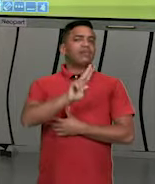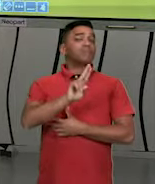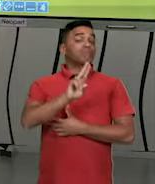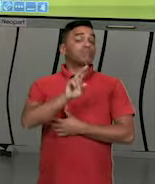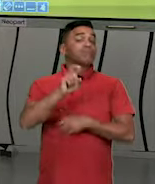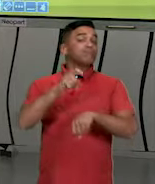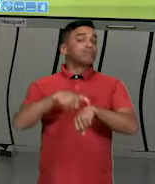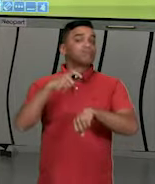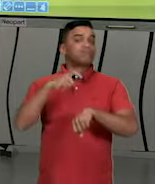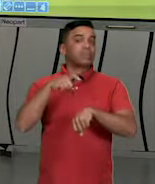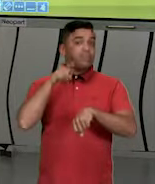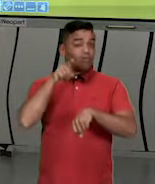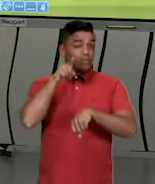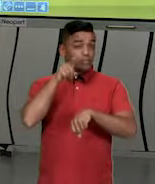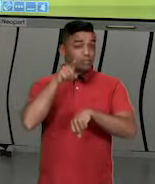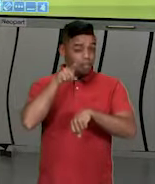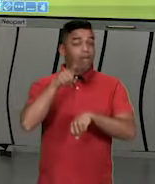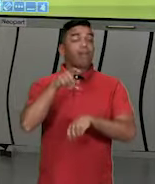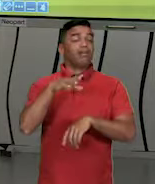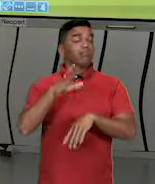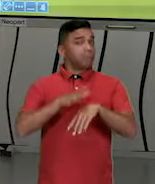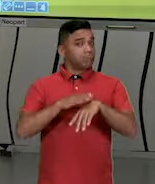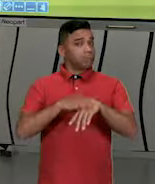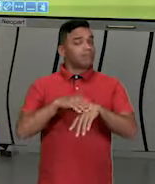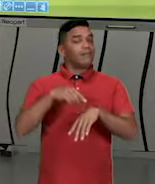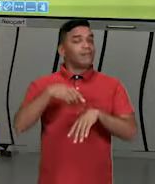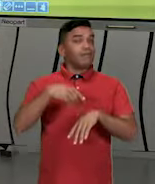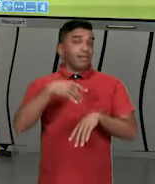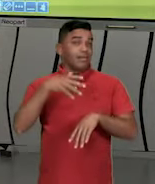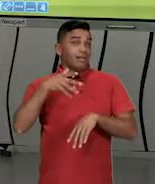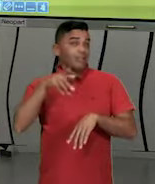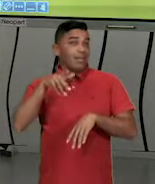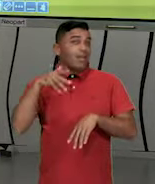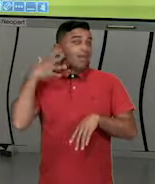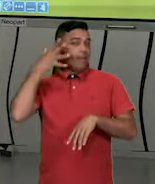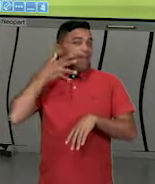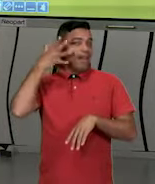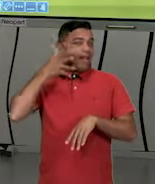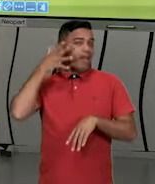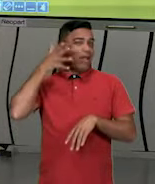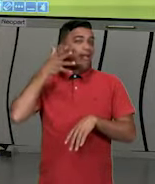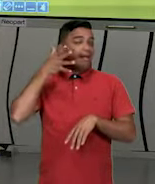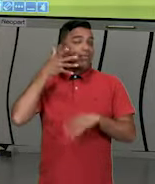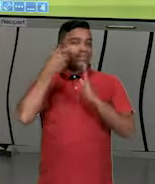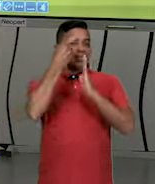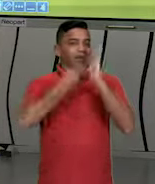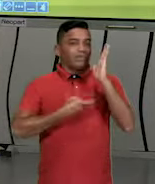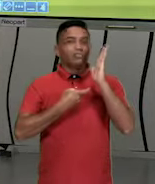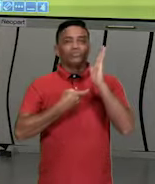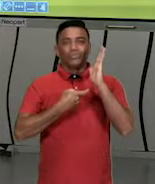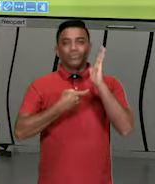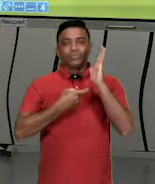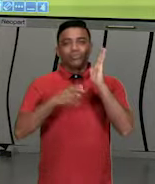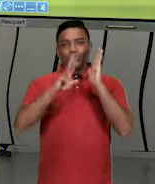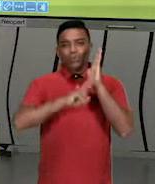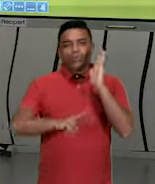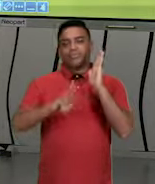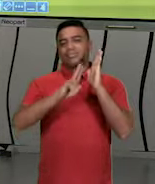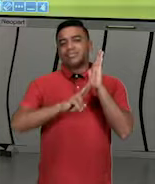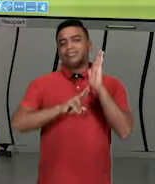que é o enunciador, é aquele que fala por meio do texto,